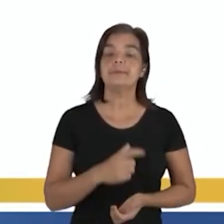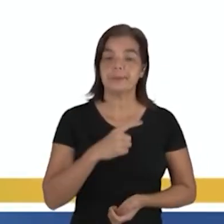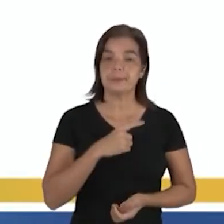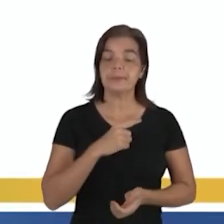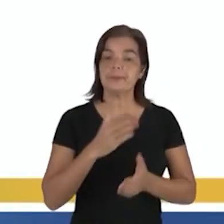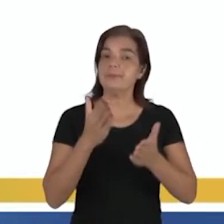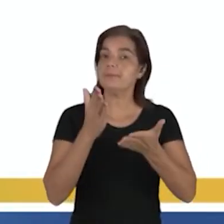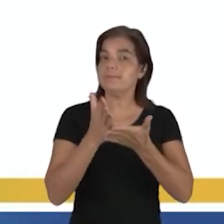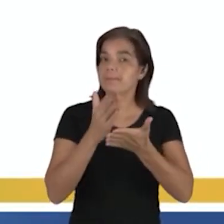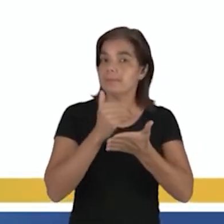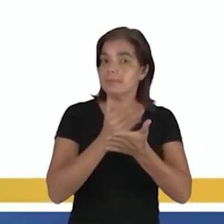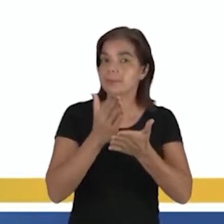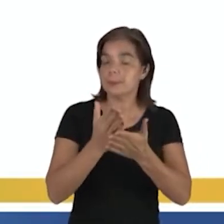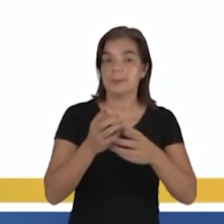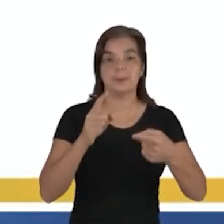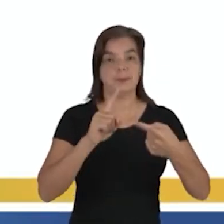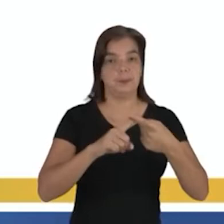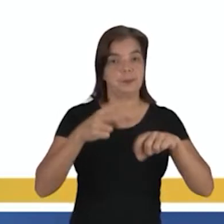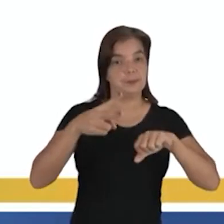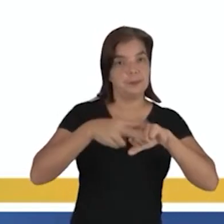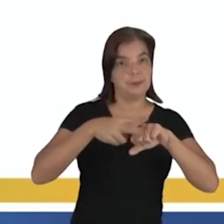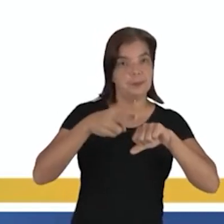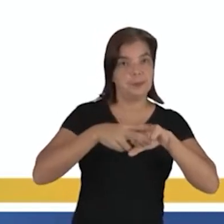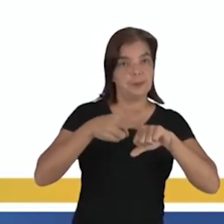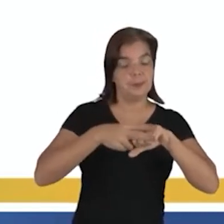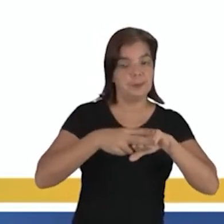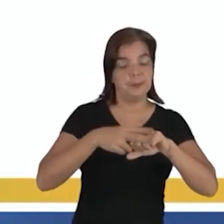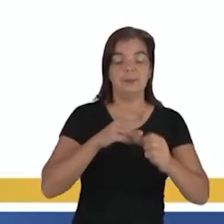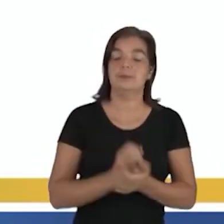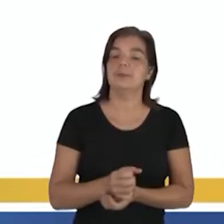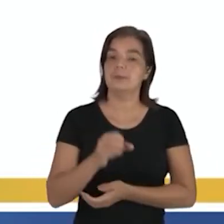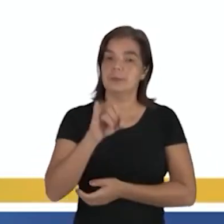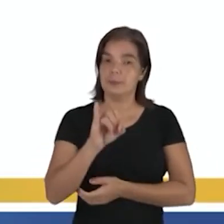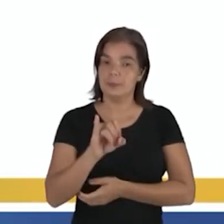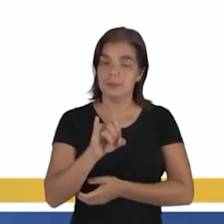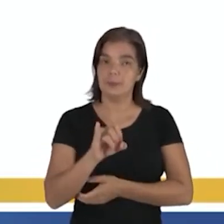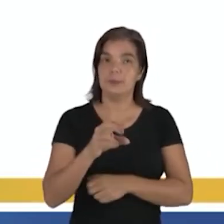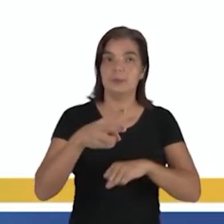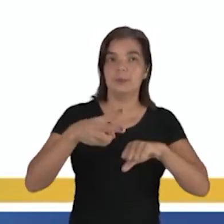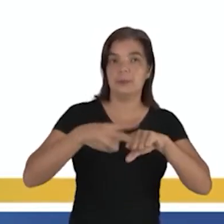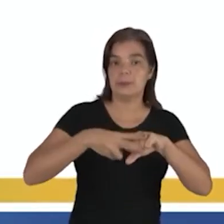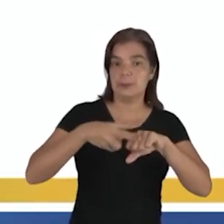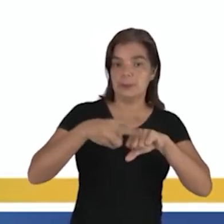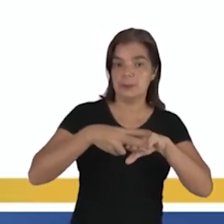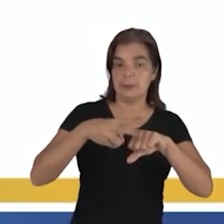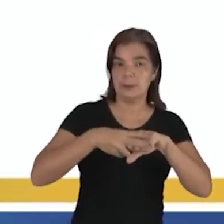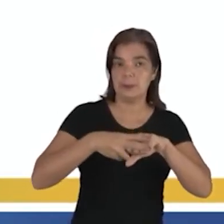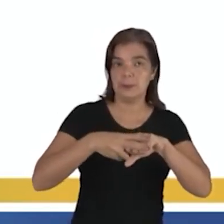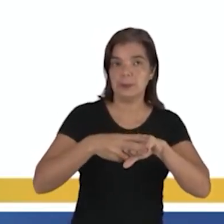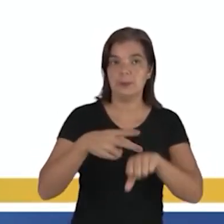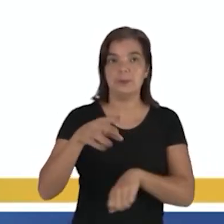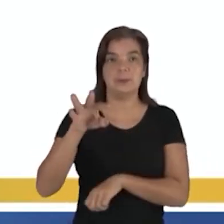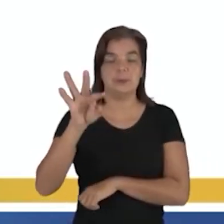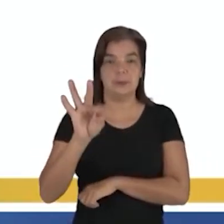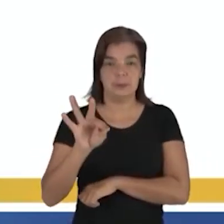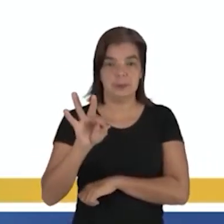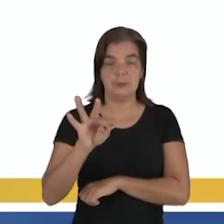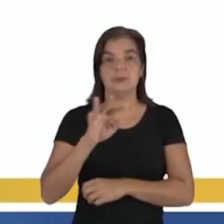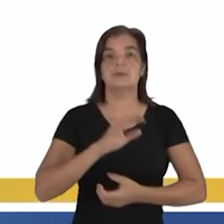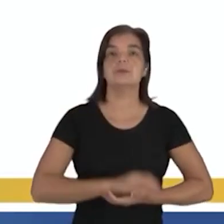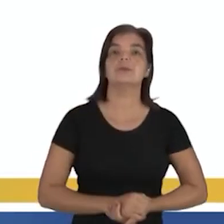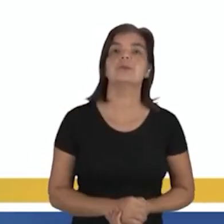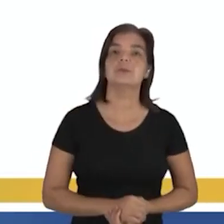se subdivide em verbos, se divide em verbos intransitivos e